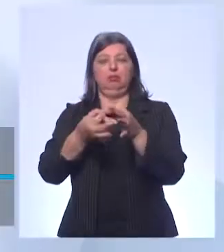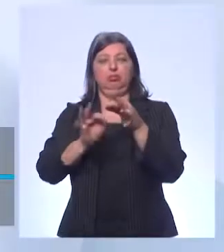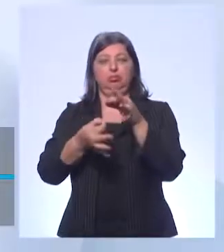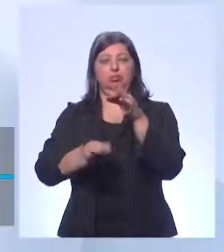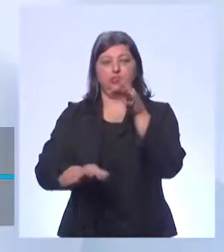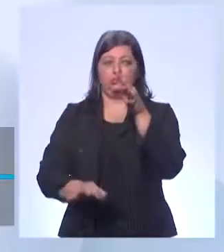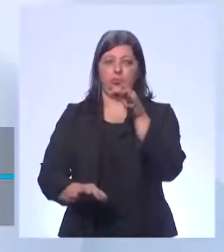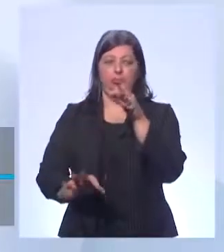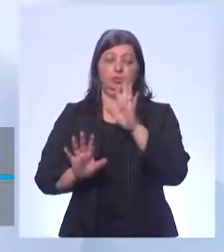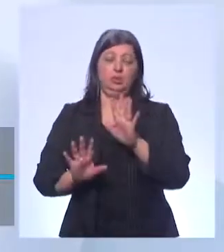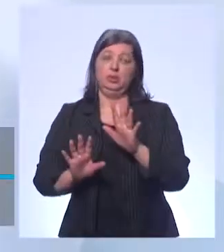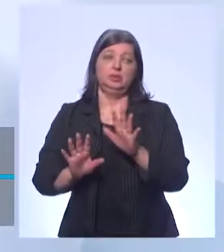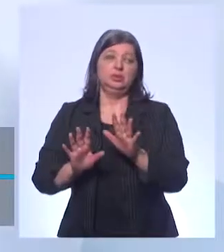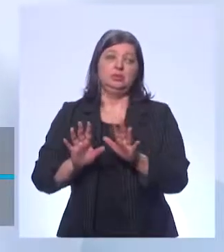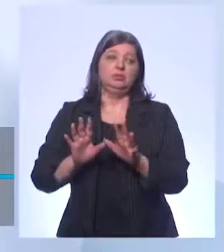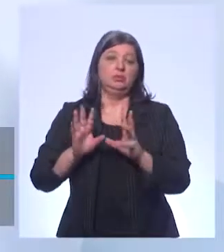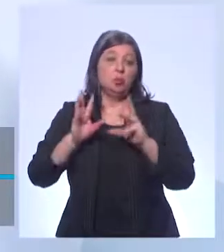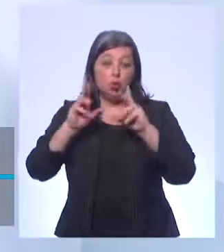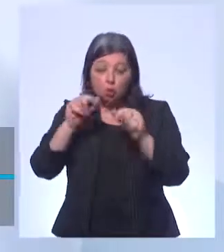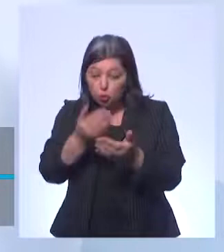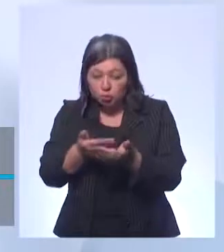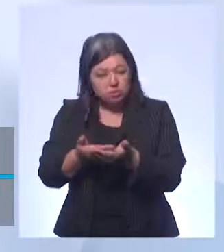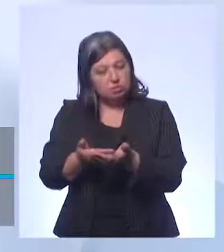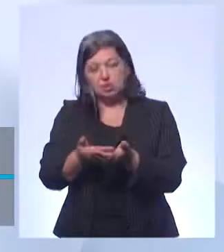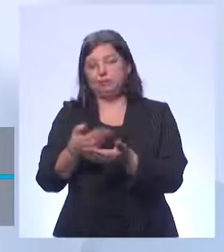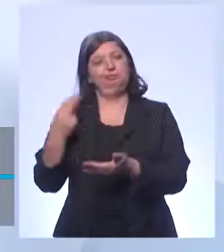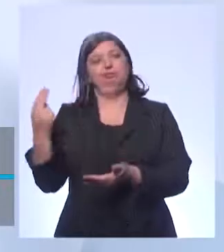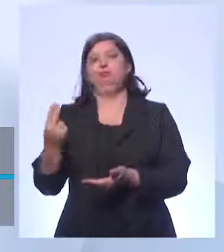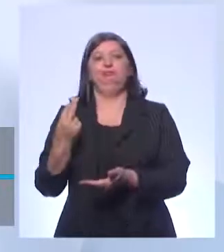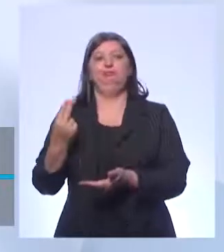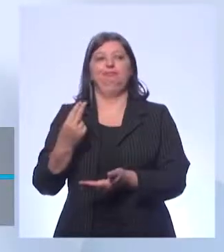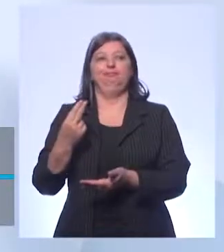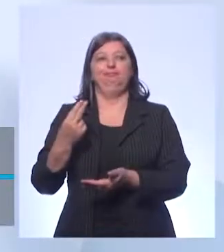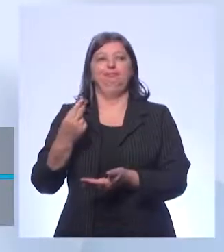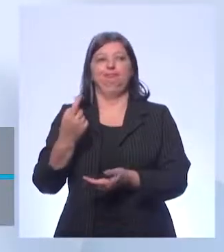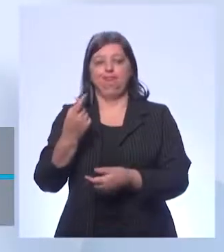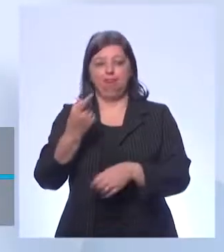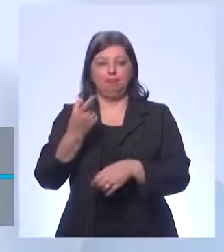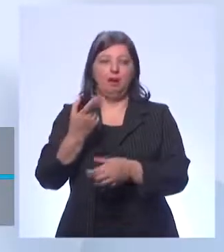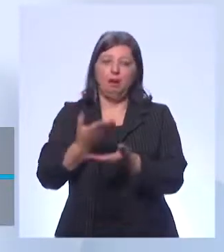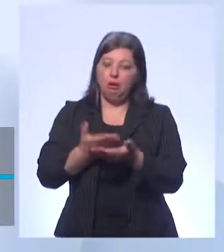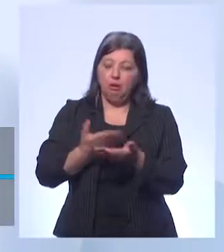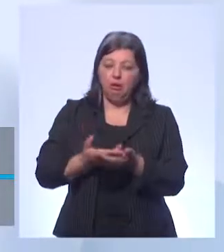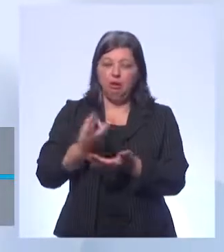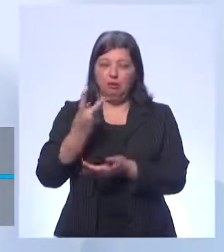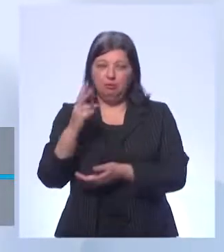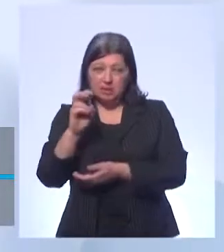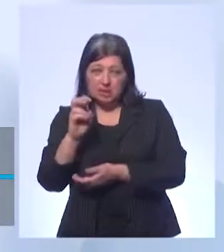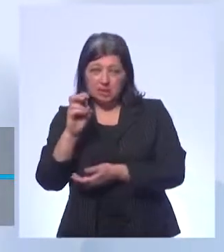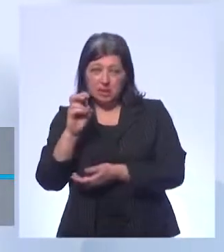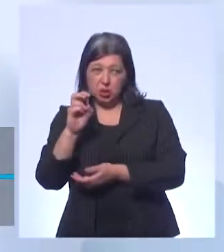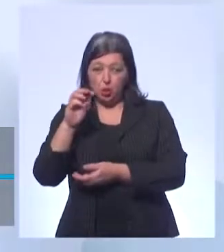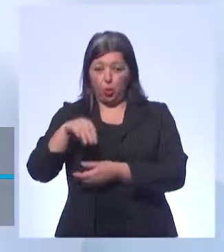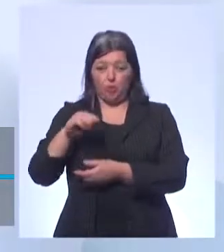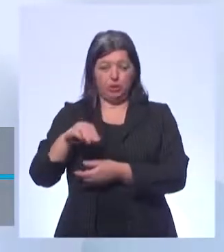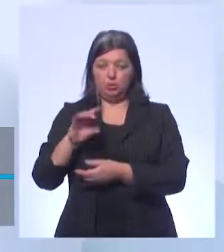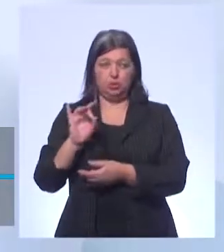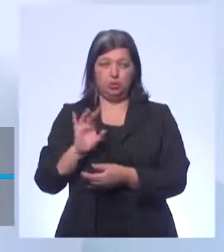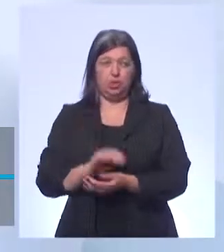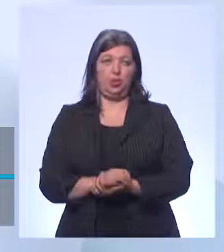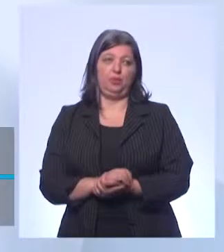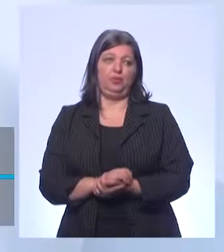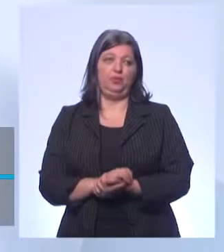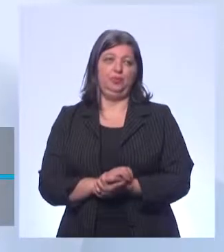só que não tem como a gente estudar tudo isso, né, numa aula de 25 minutos, mas a gente tentou trazer